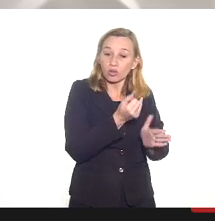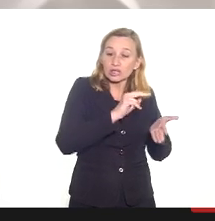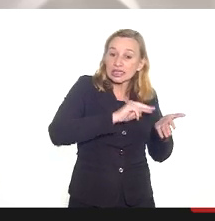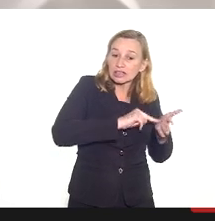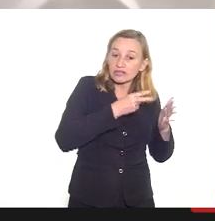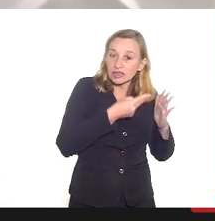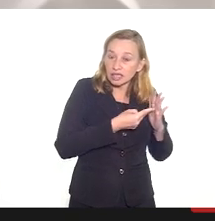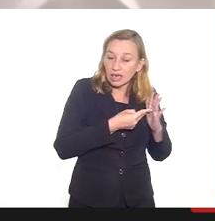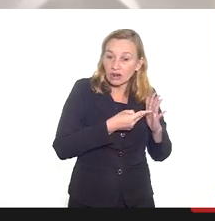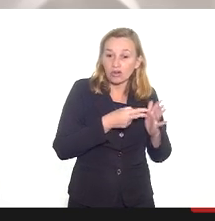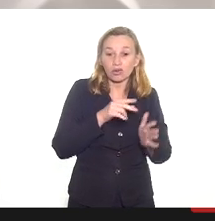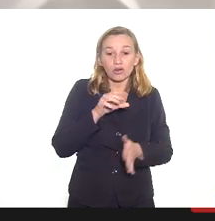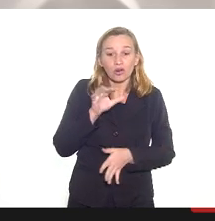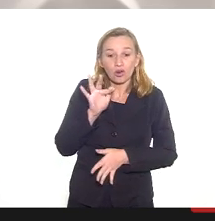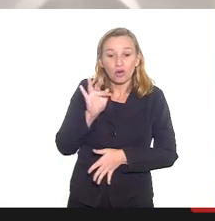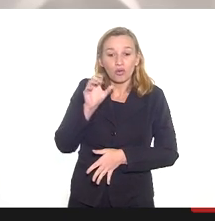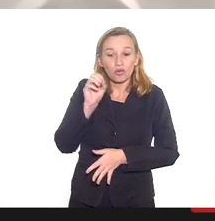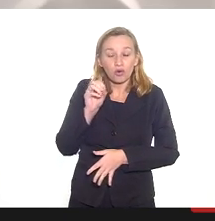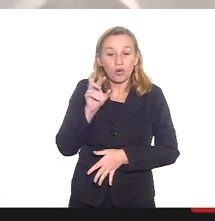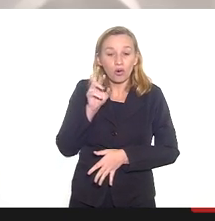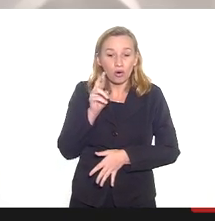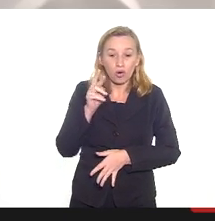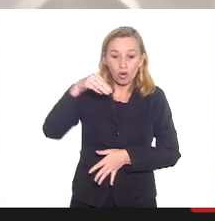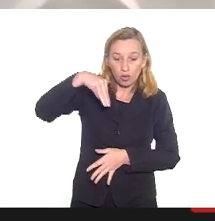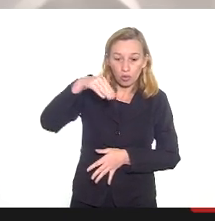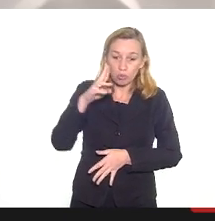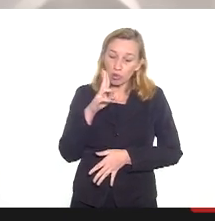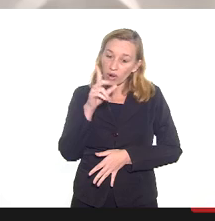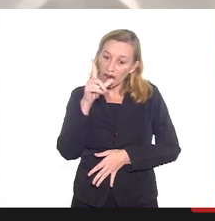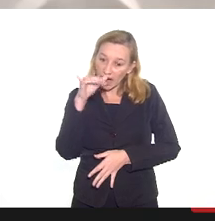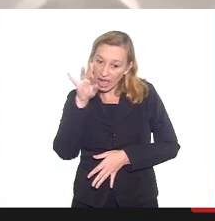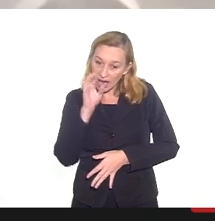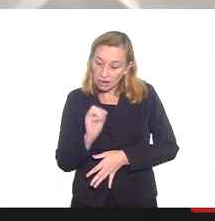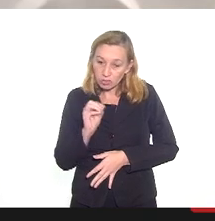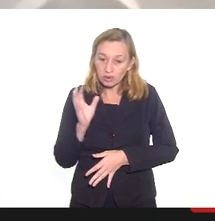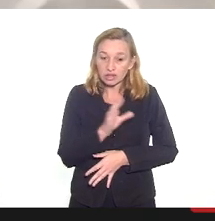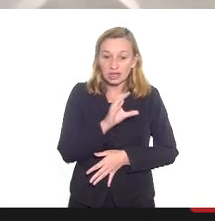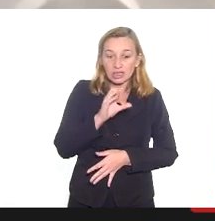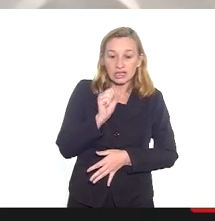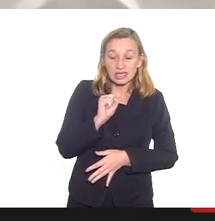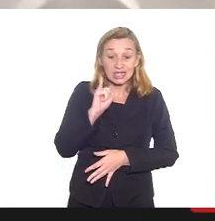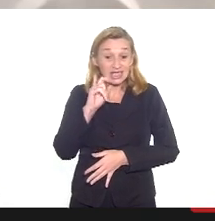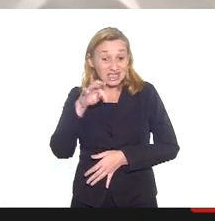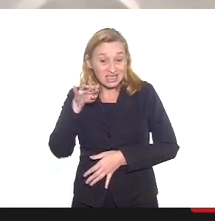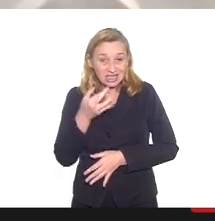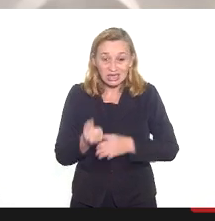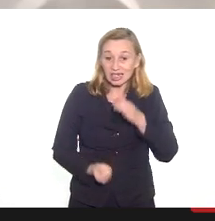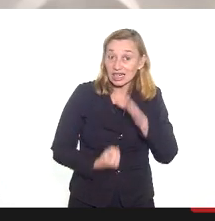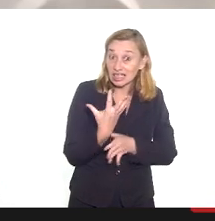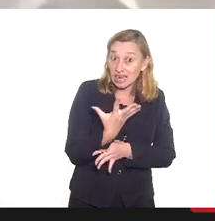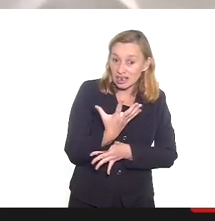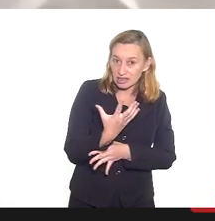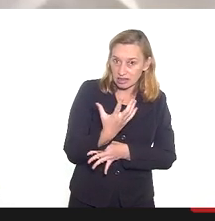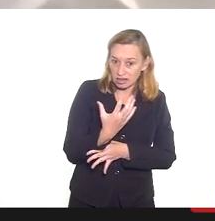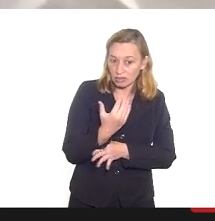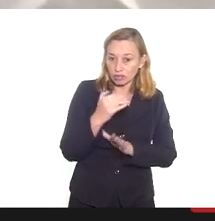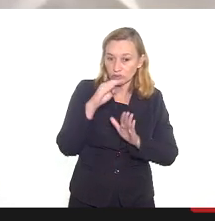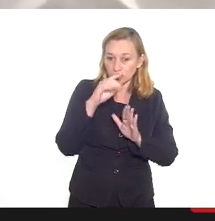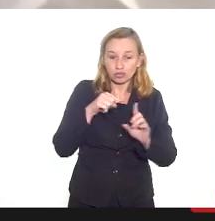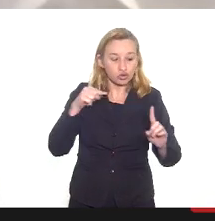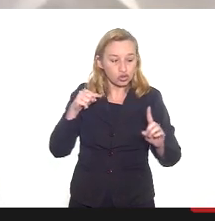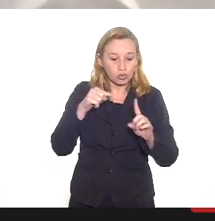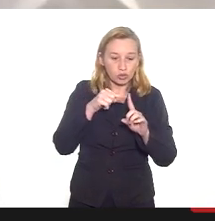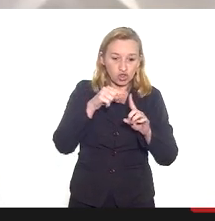o formulário Frida e a importância da aplicação desse formulário na criação de critérios